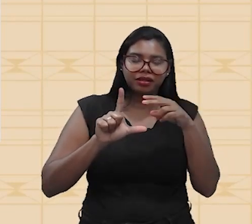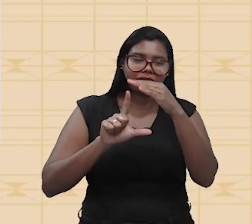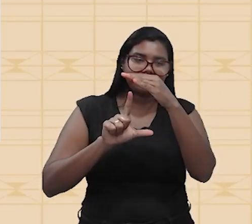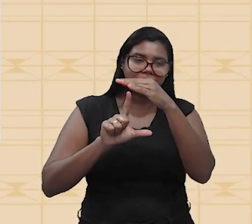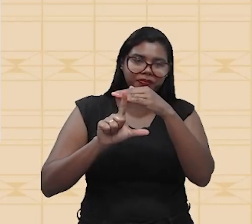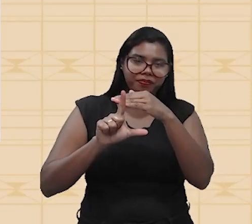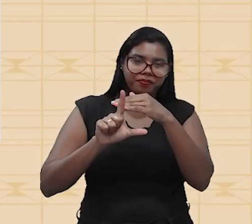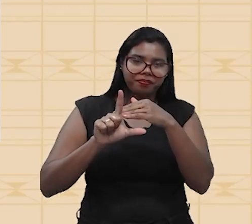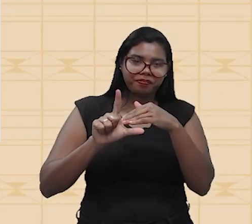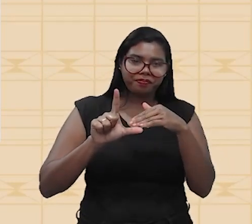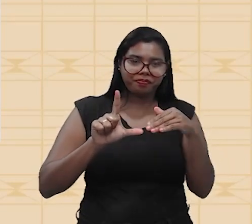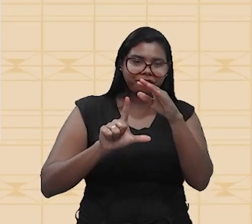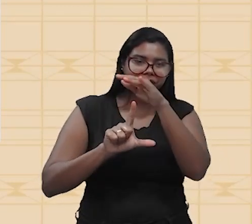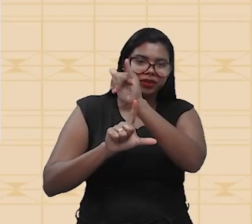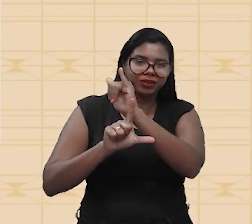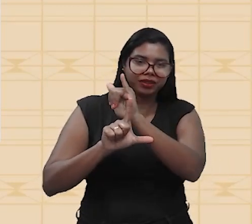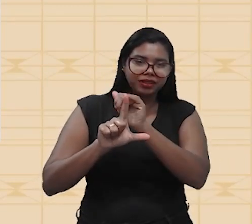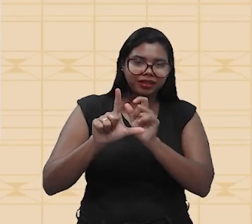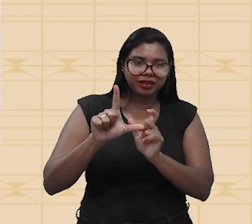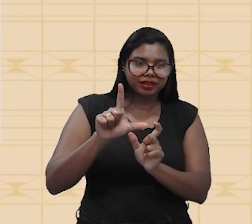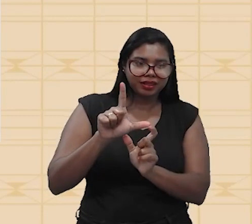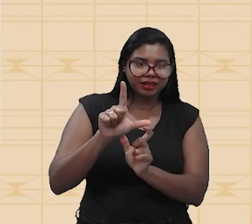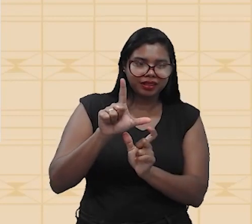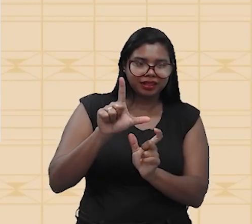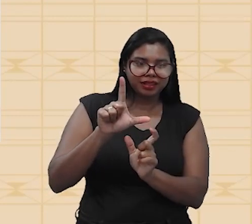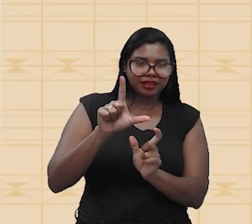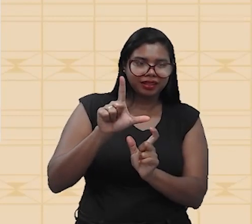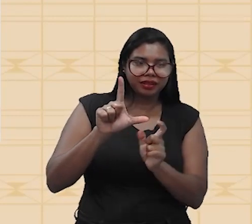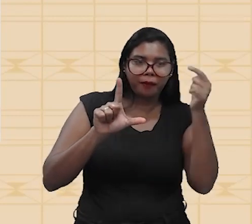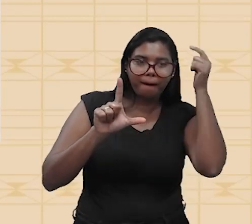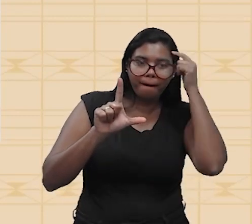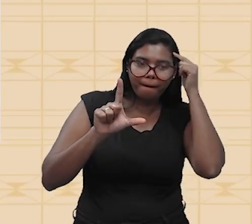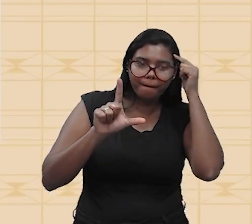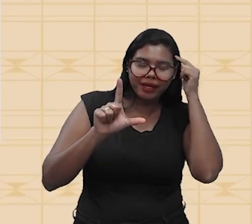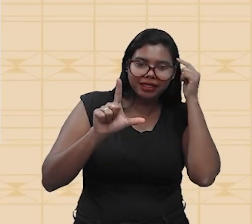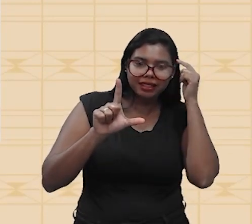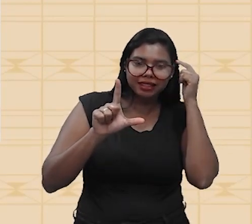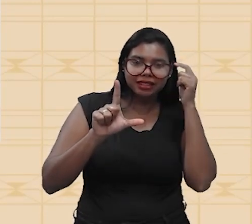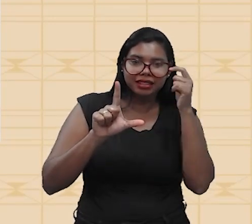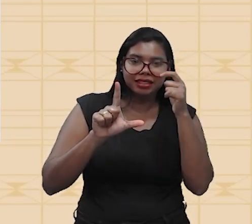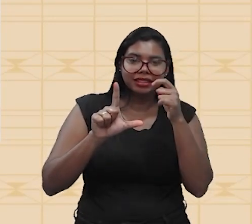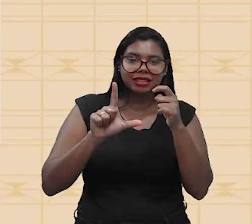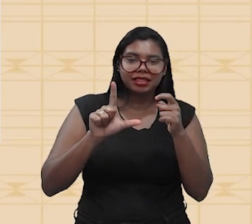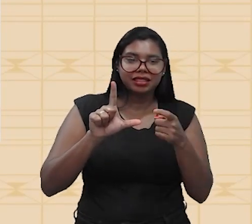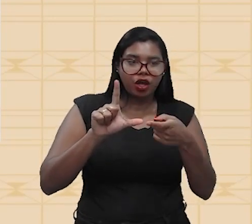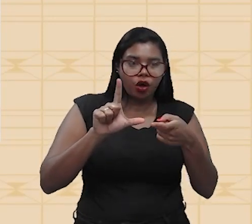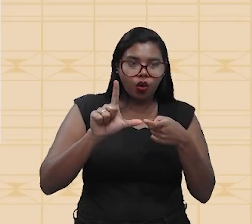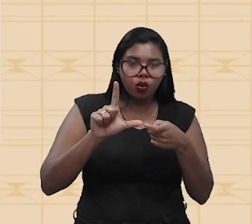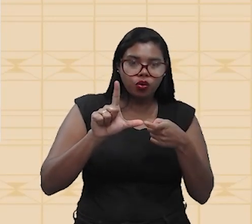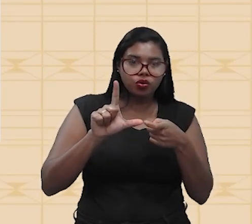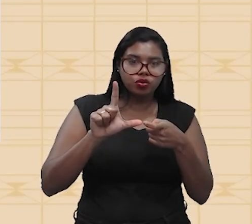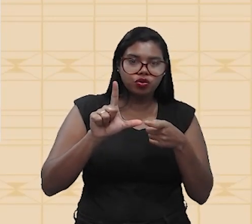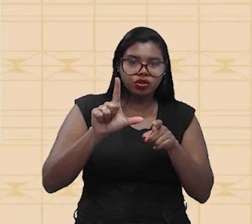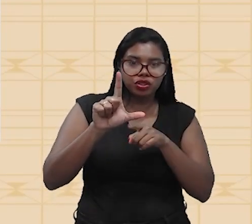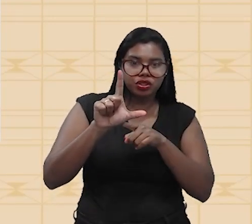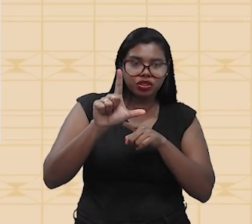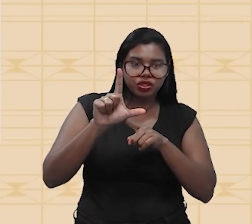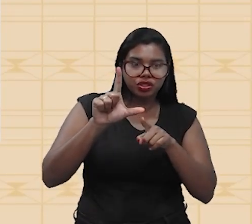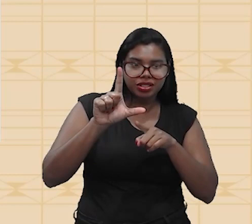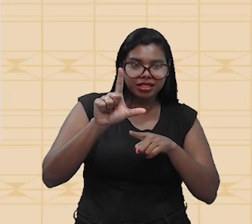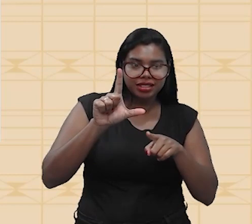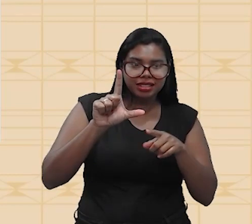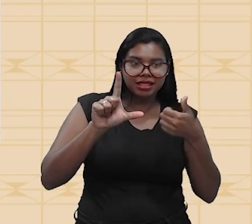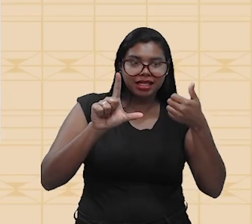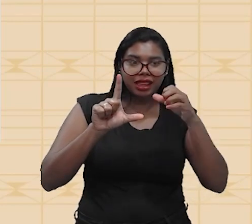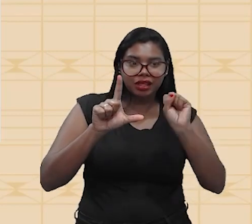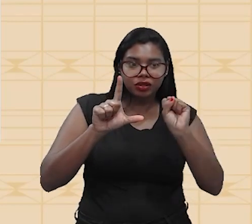médio desses dois? Pensa comigo, o XV aqui vale quanto? 0 mais 18? 18